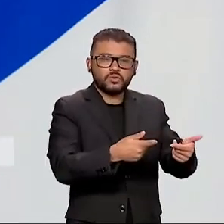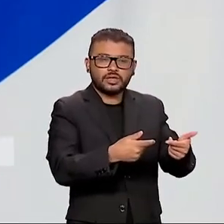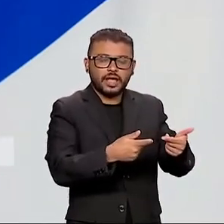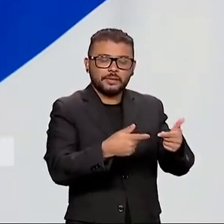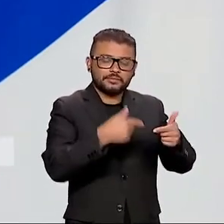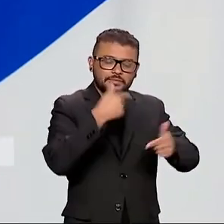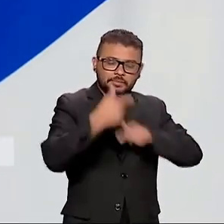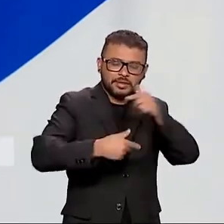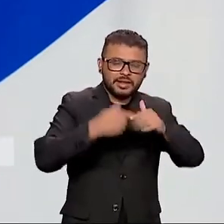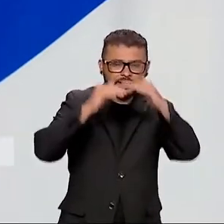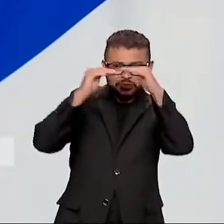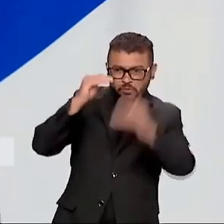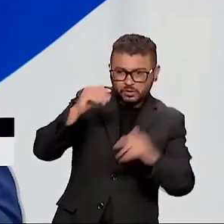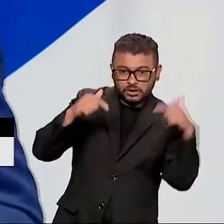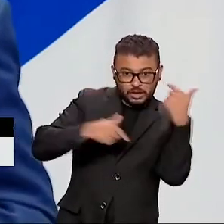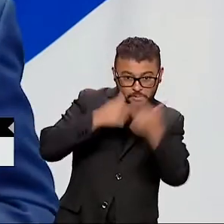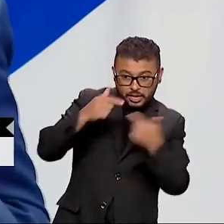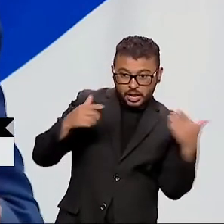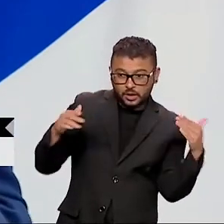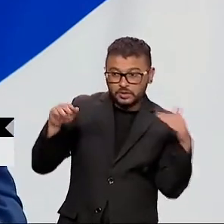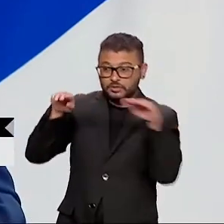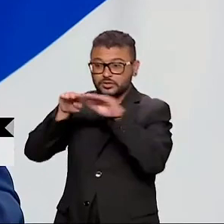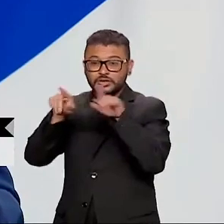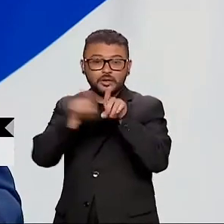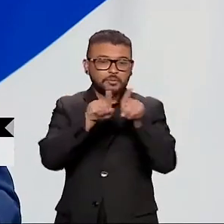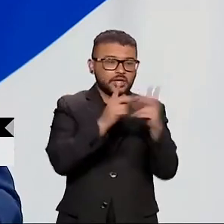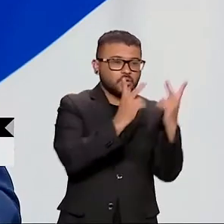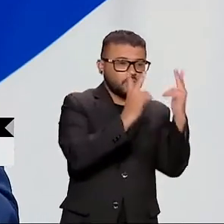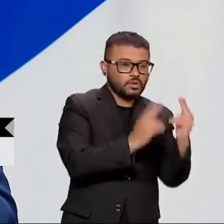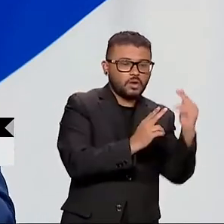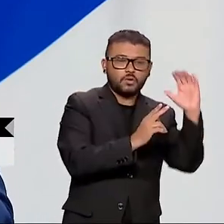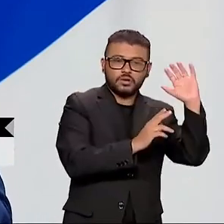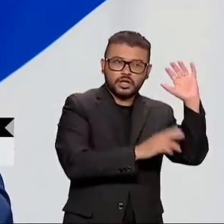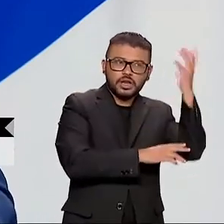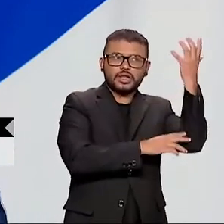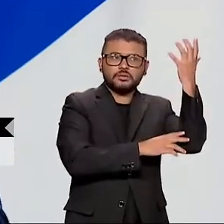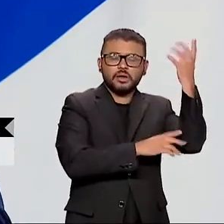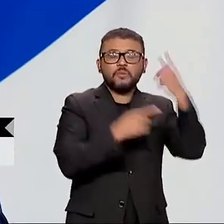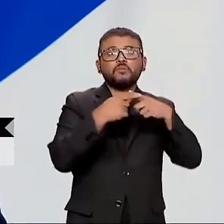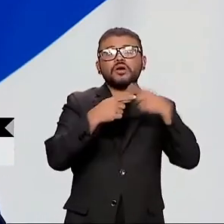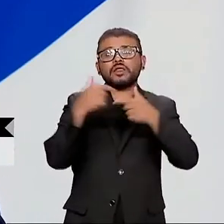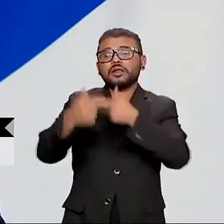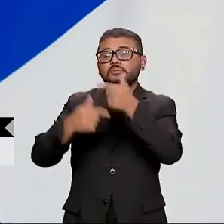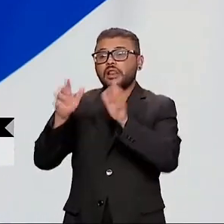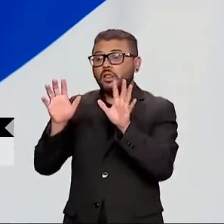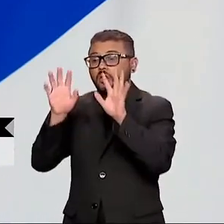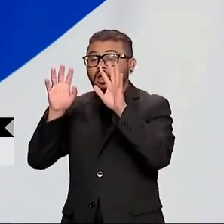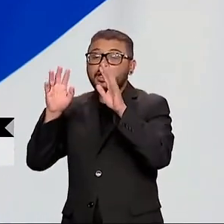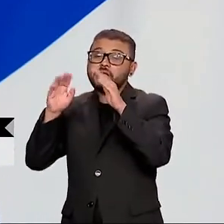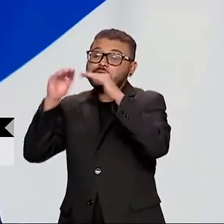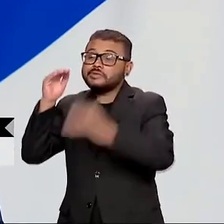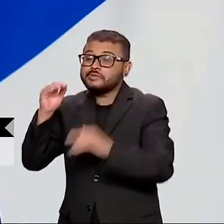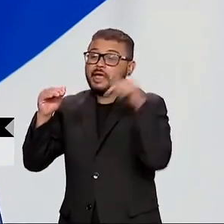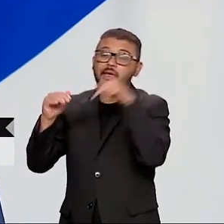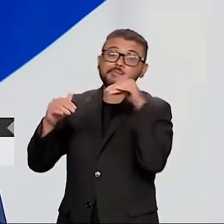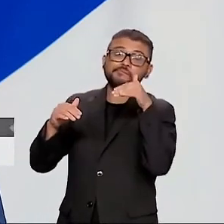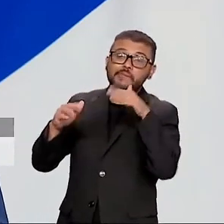a desigualdade junto com a luta do clima, é porque a desigualdade, hoje, ela é mais forte do que